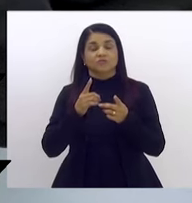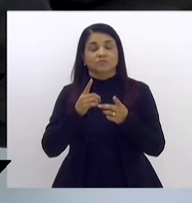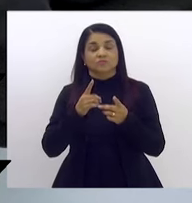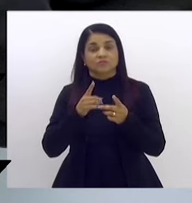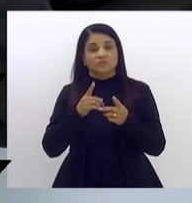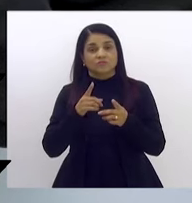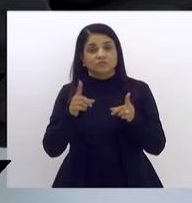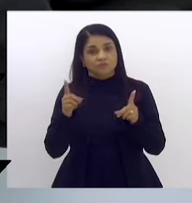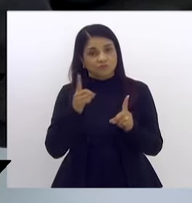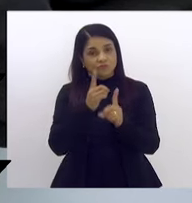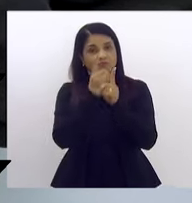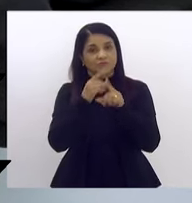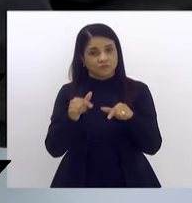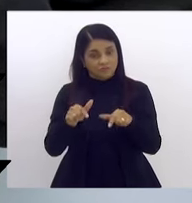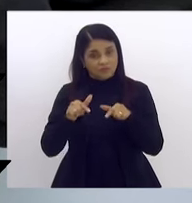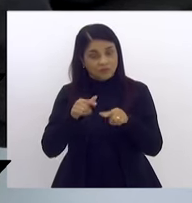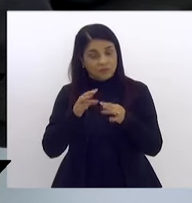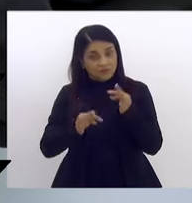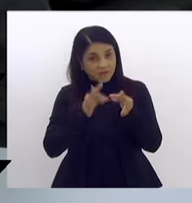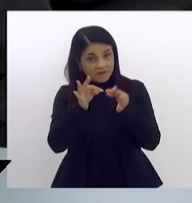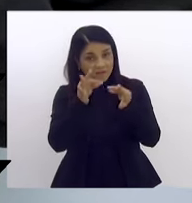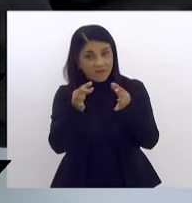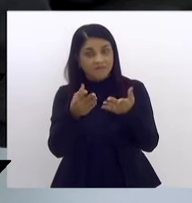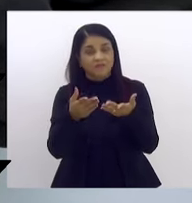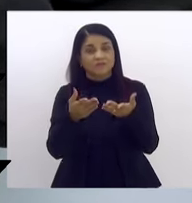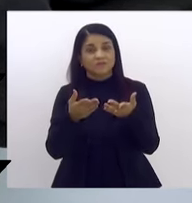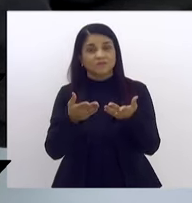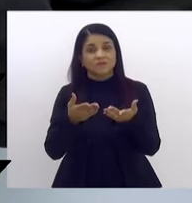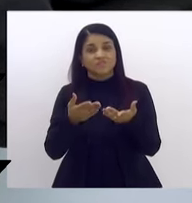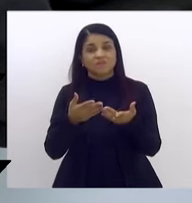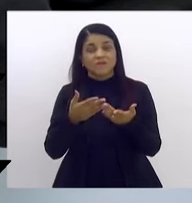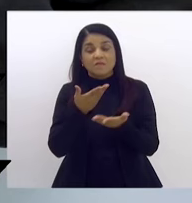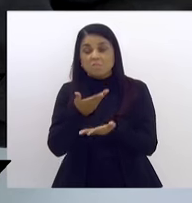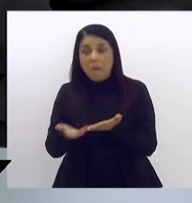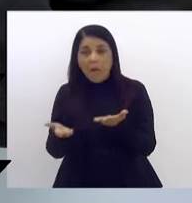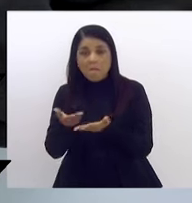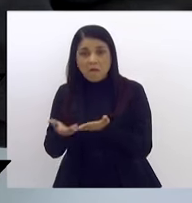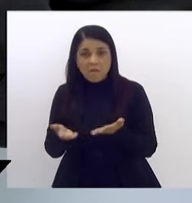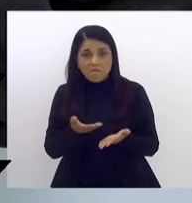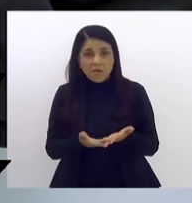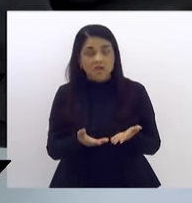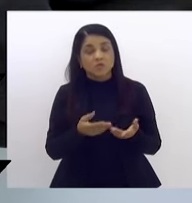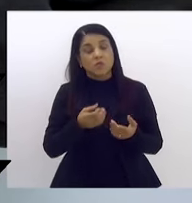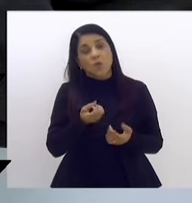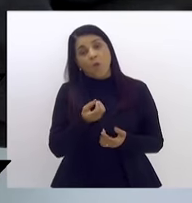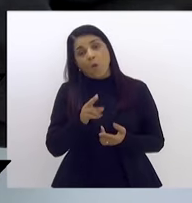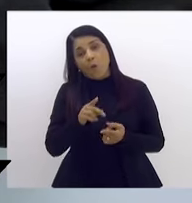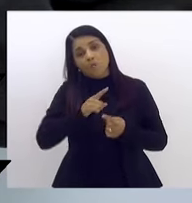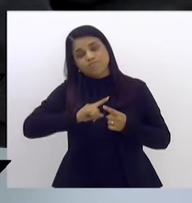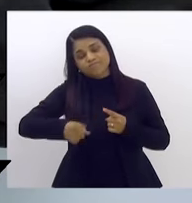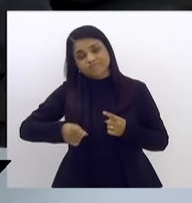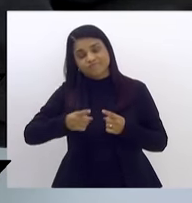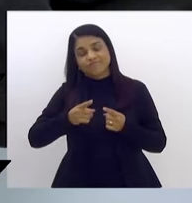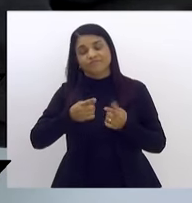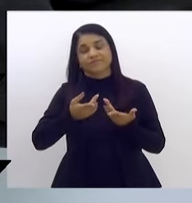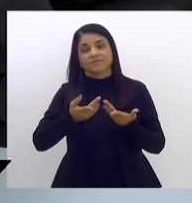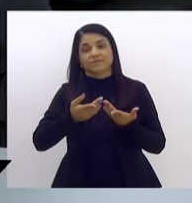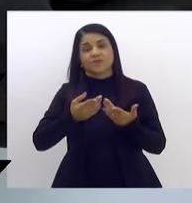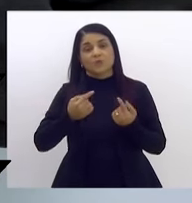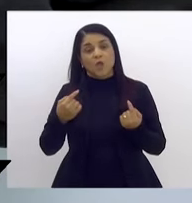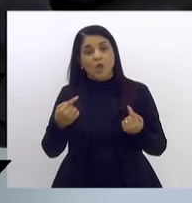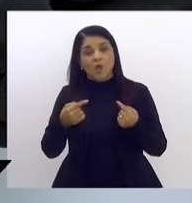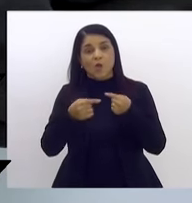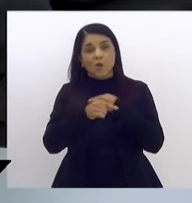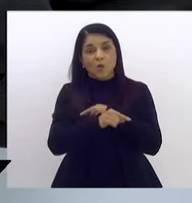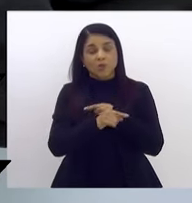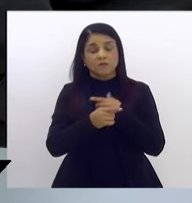né Eh eh eh ficando perdida ou mesmo caindo em jurid porque contrariando especialmente do ponto de